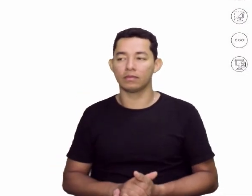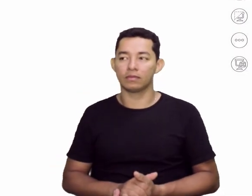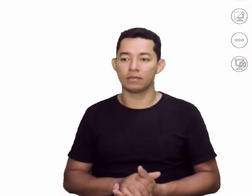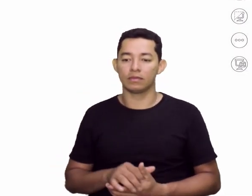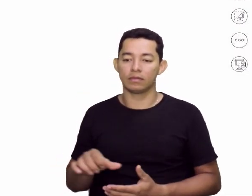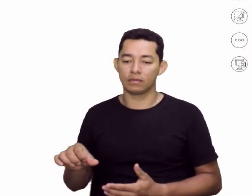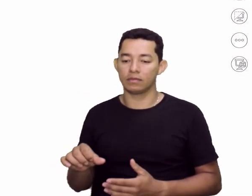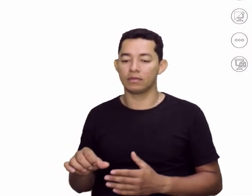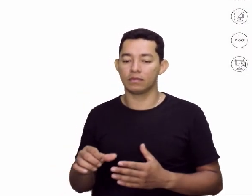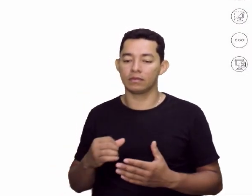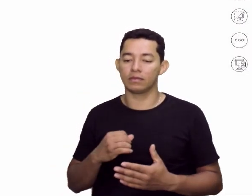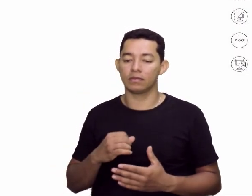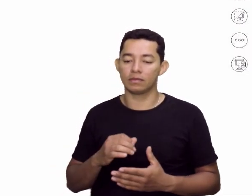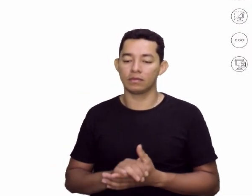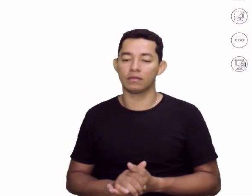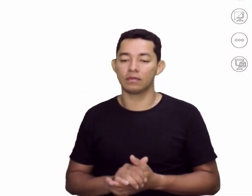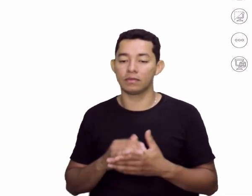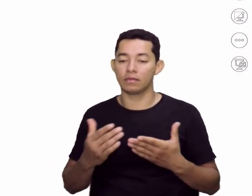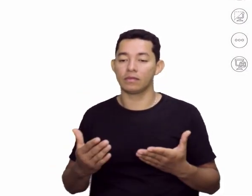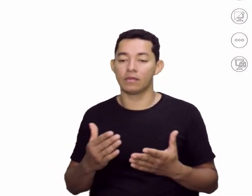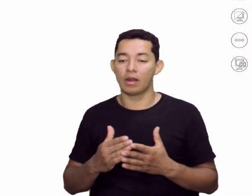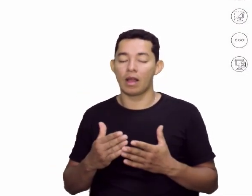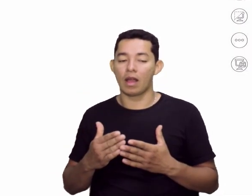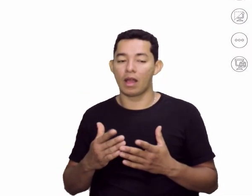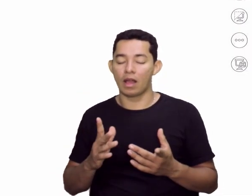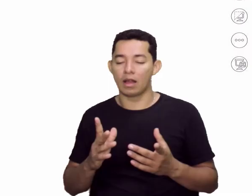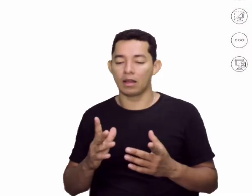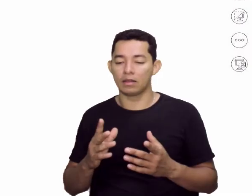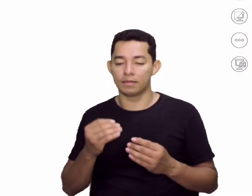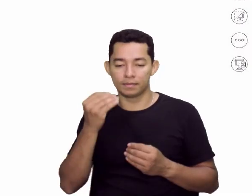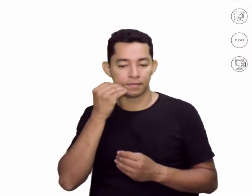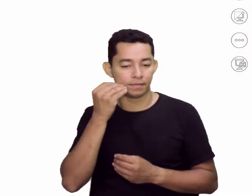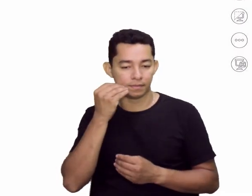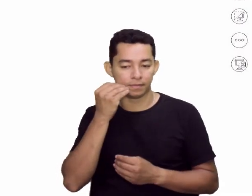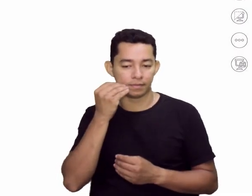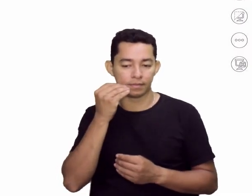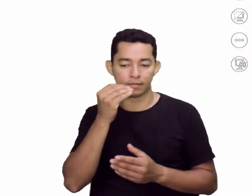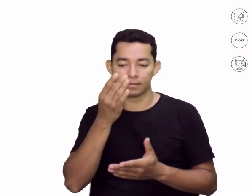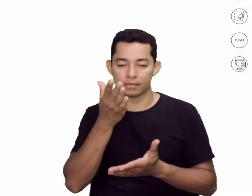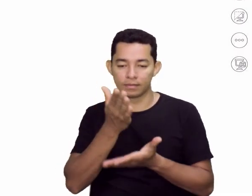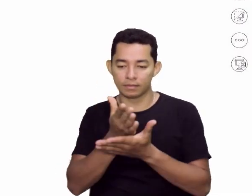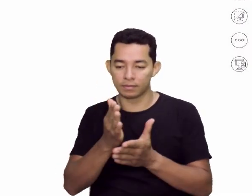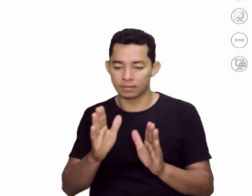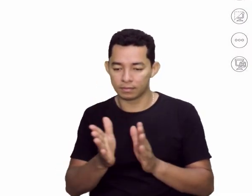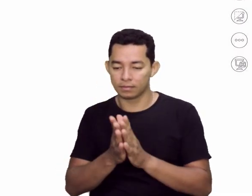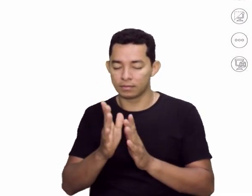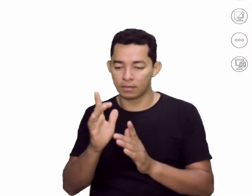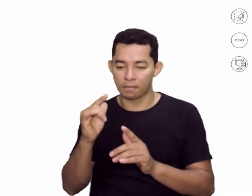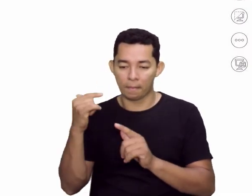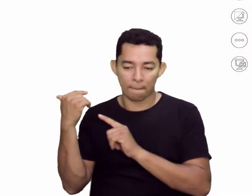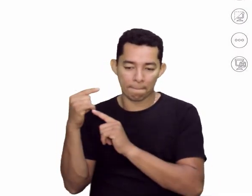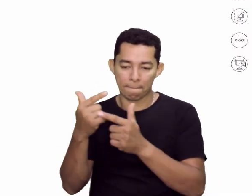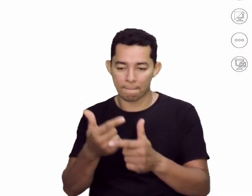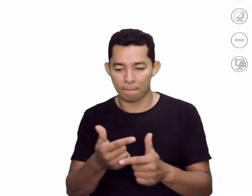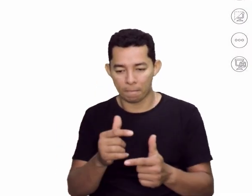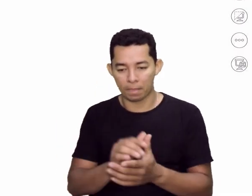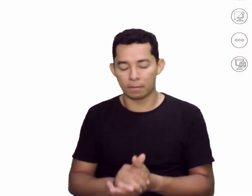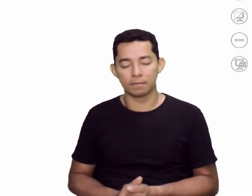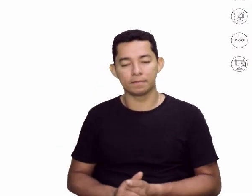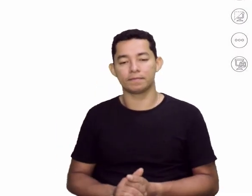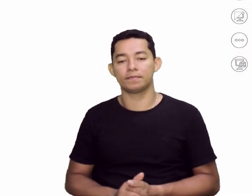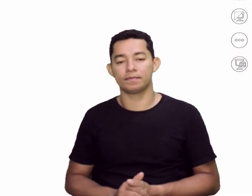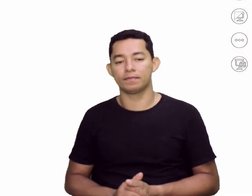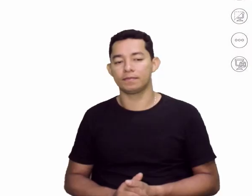estão rebelados contra os temas históricos e o refinado acabamento das obras de